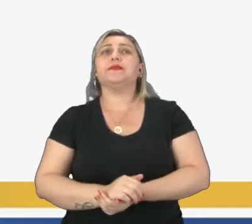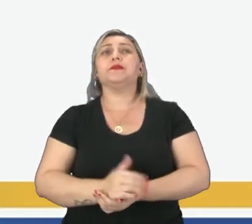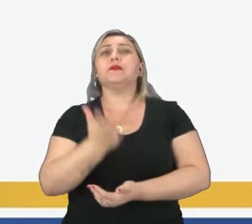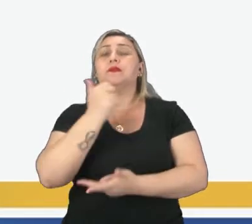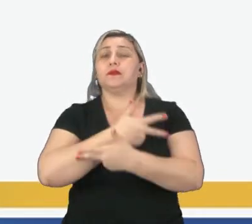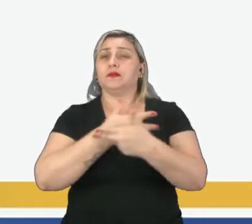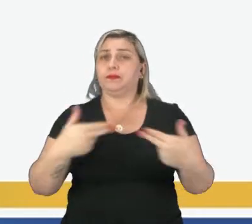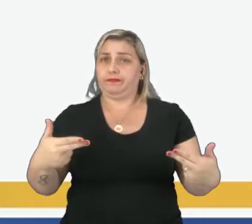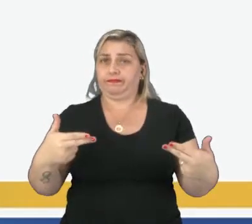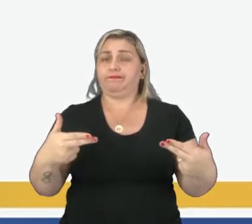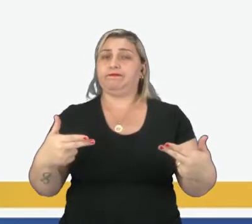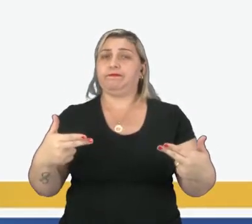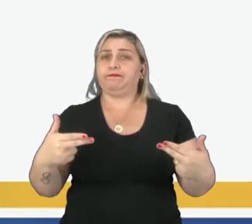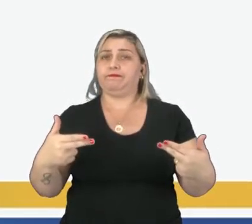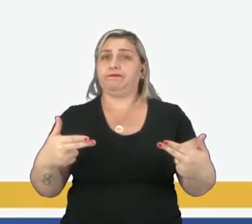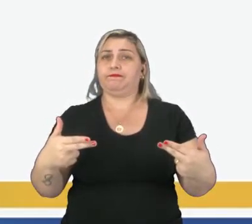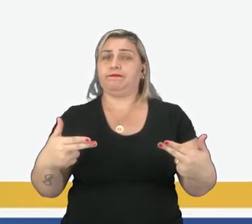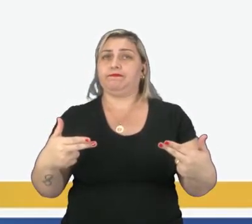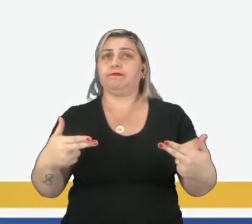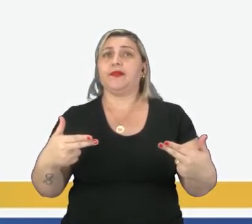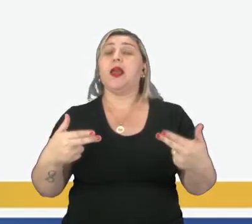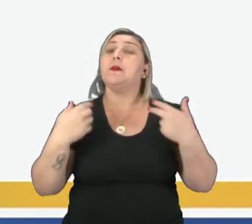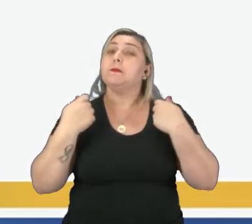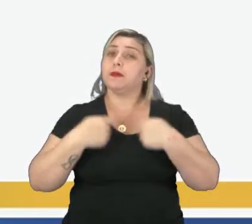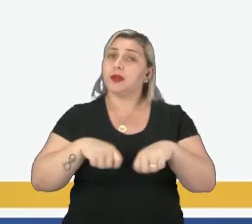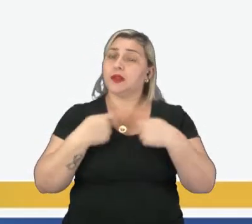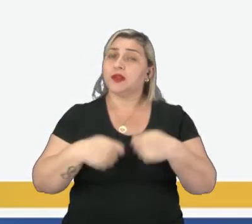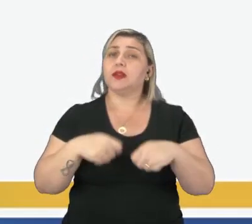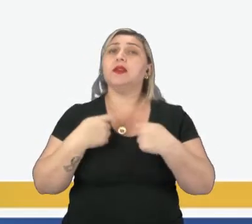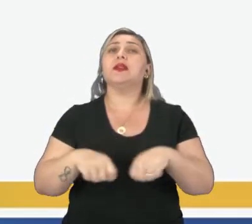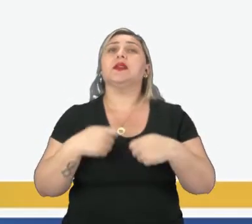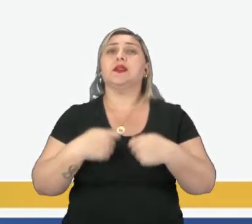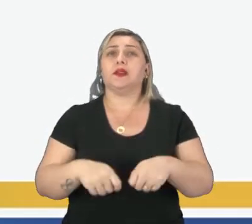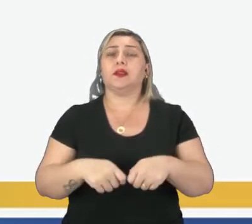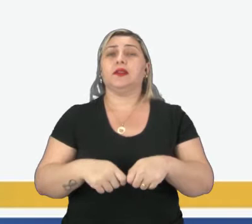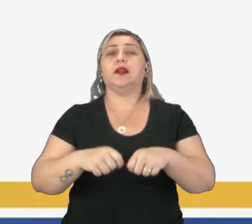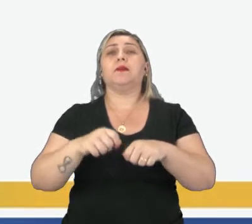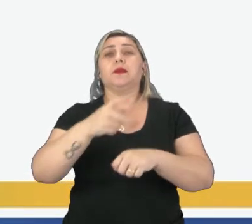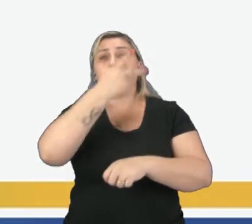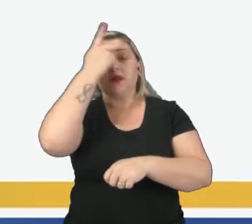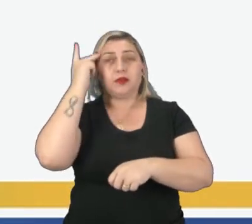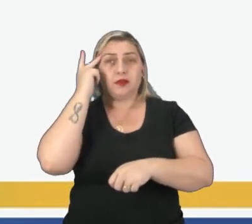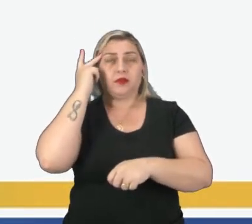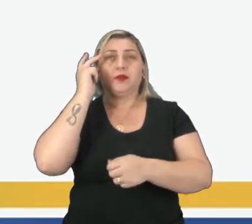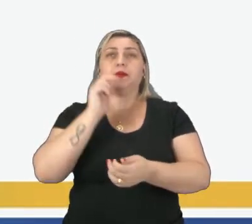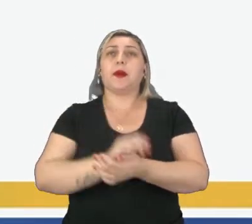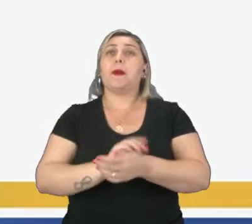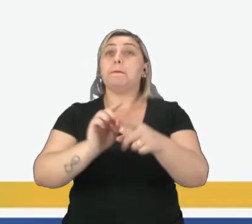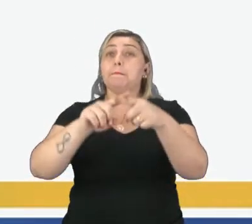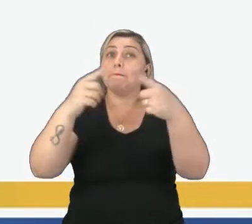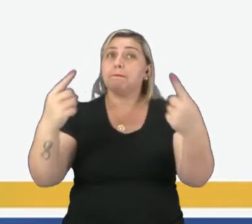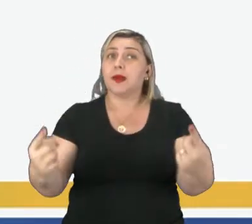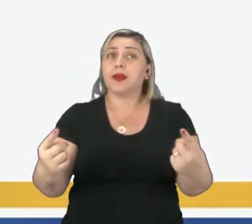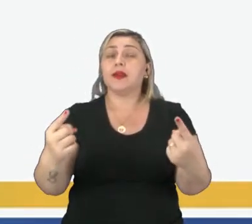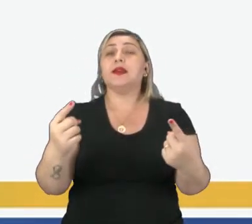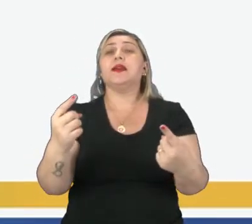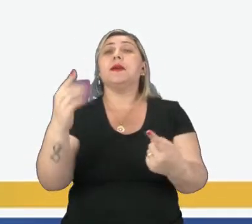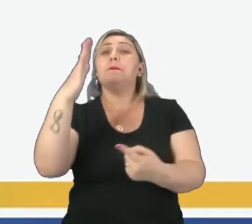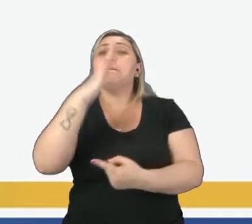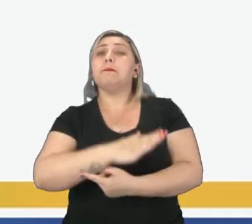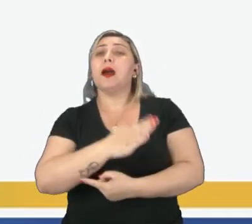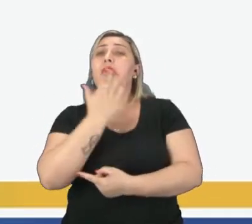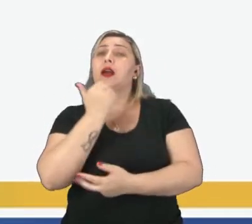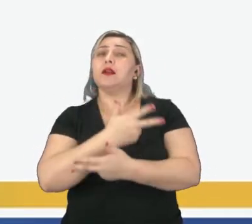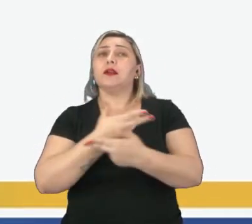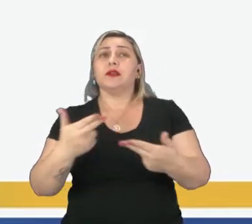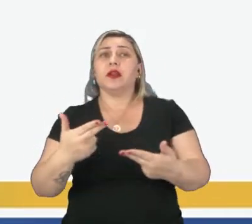A alimentação é uma necessidade vital do ser humano, mas a má